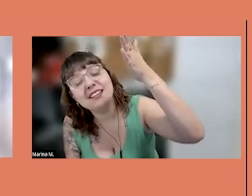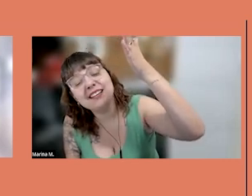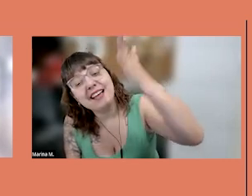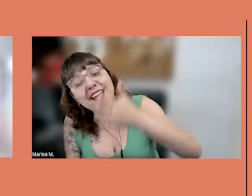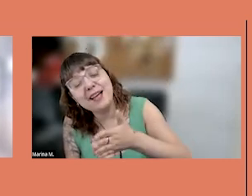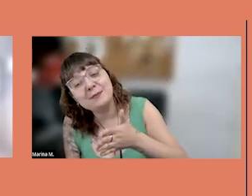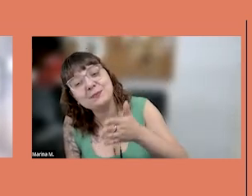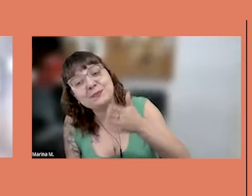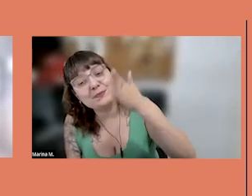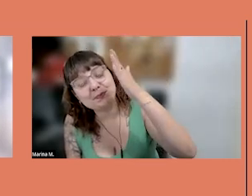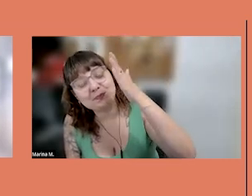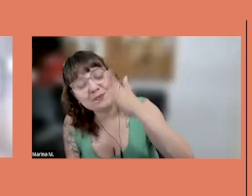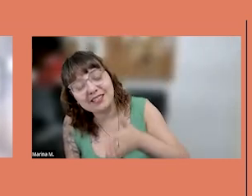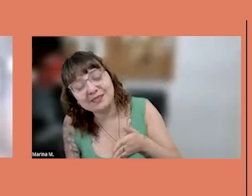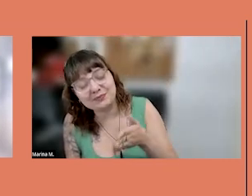infinitesimalmente é,